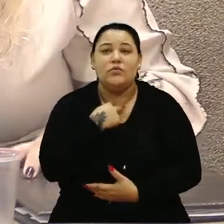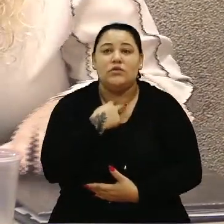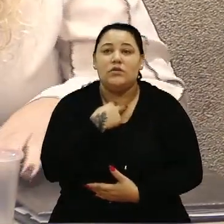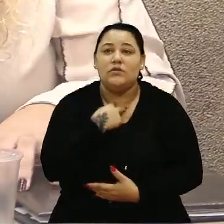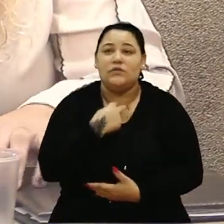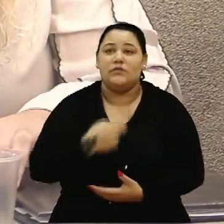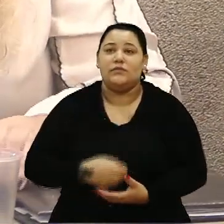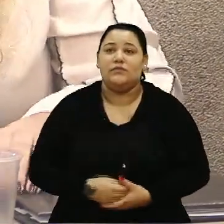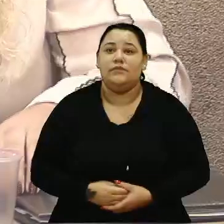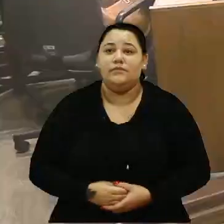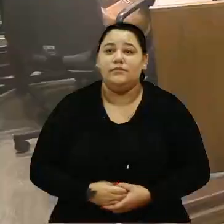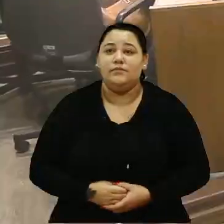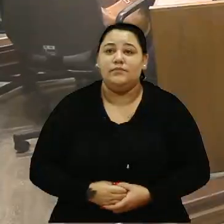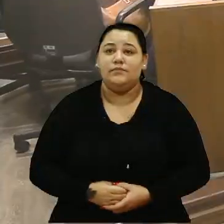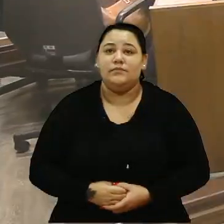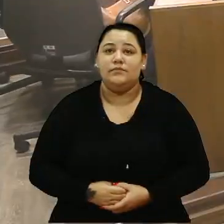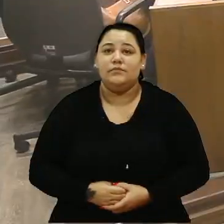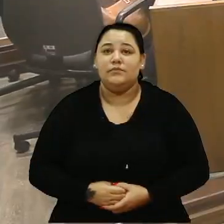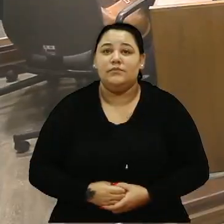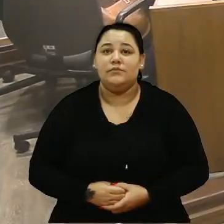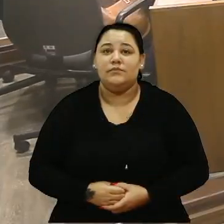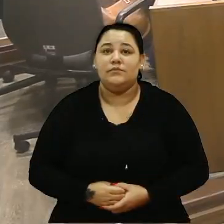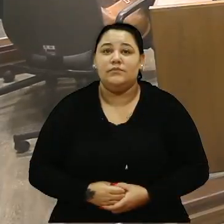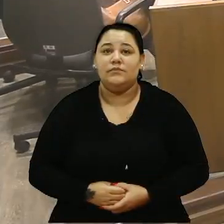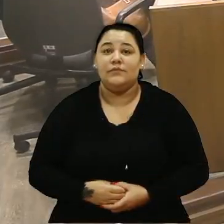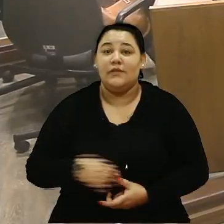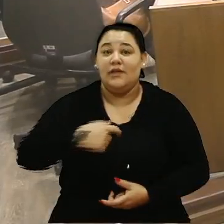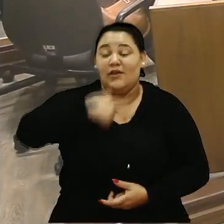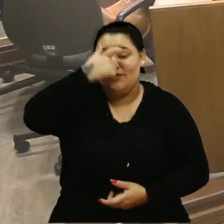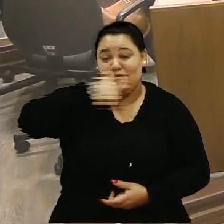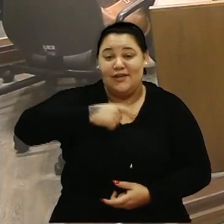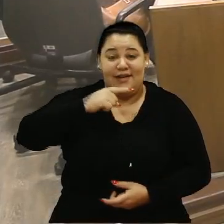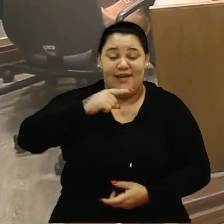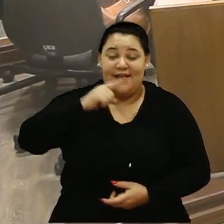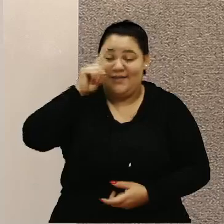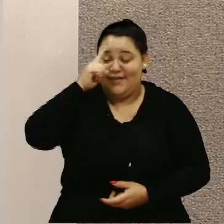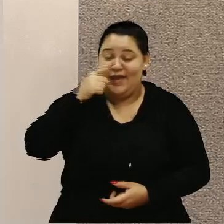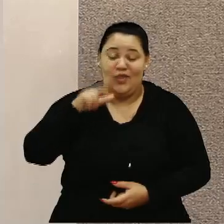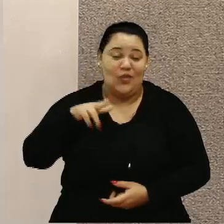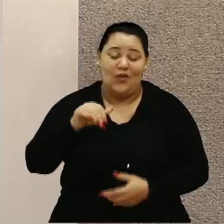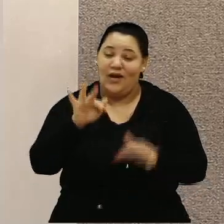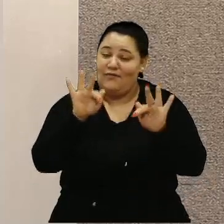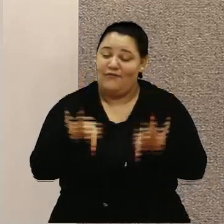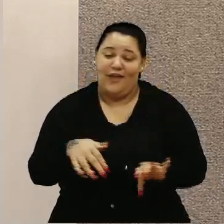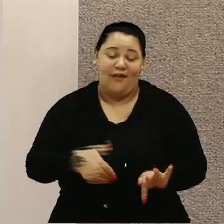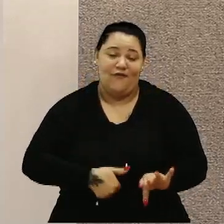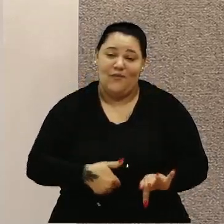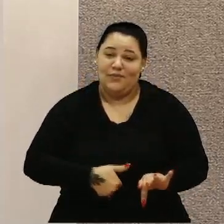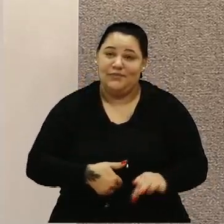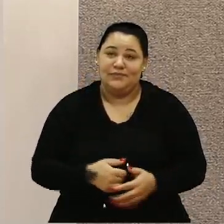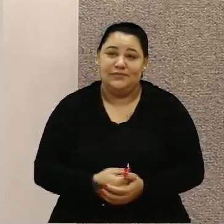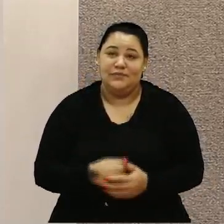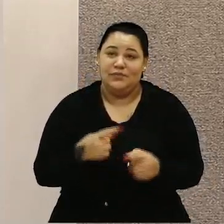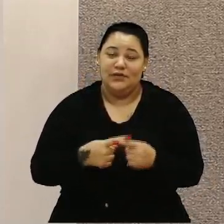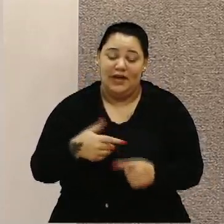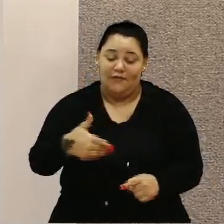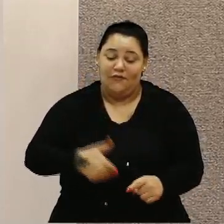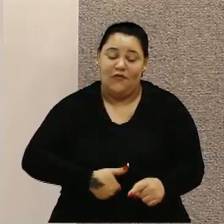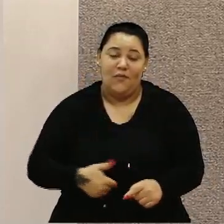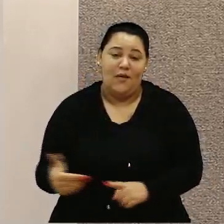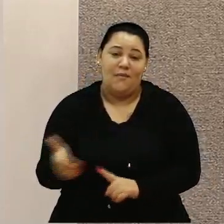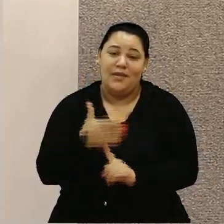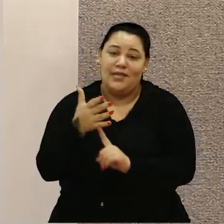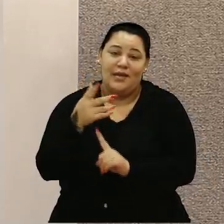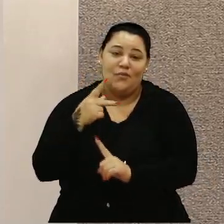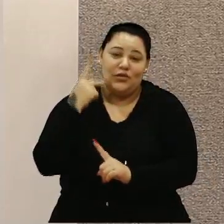Pois é. Eu acho que a ideia nunca foi acabar, né, com a fome. A ideia Enquanto a fome for uma bandeira política, ela vai